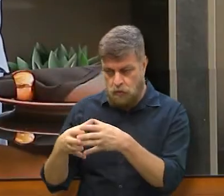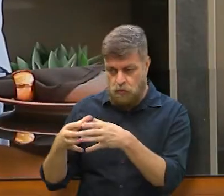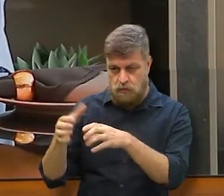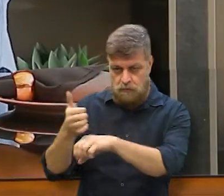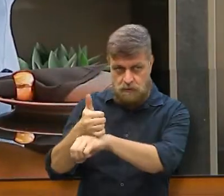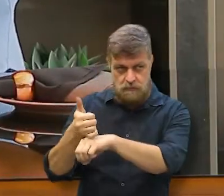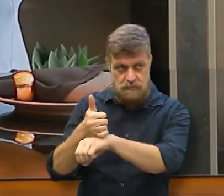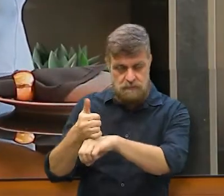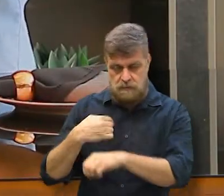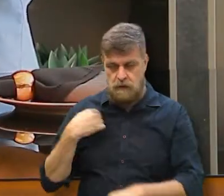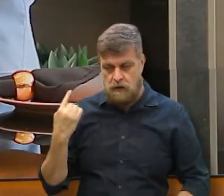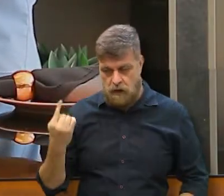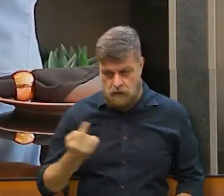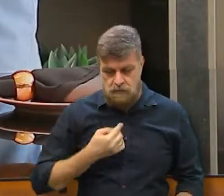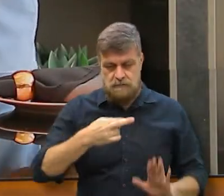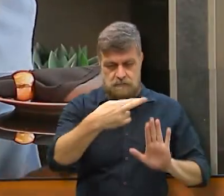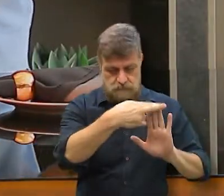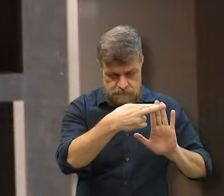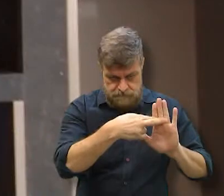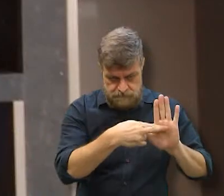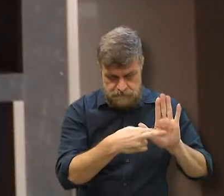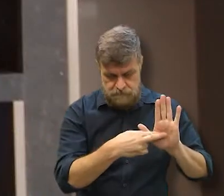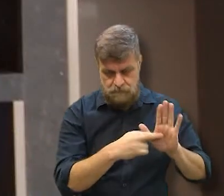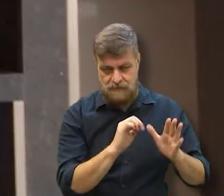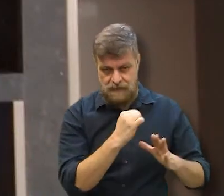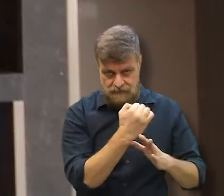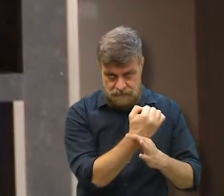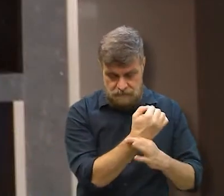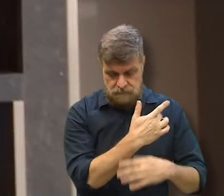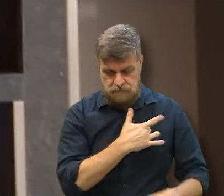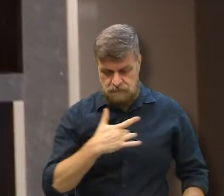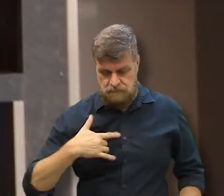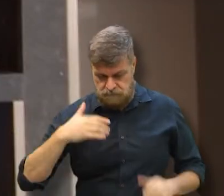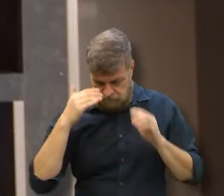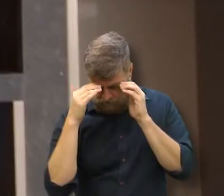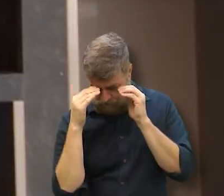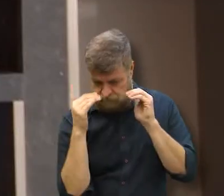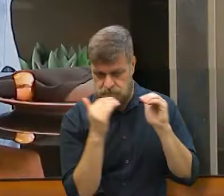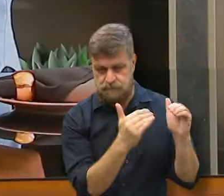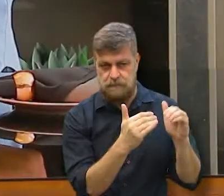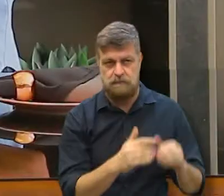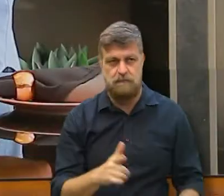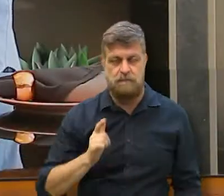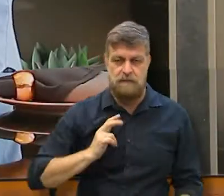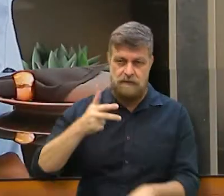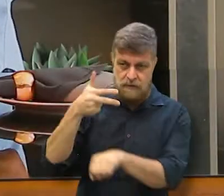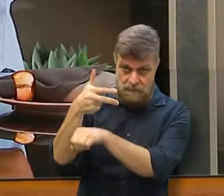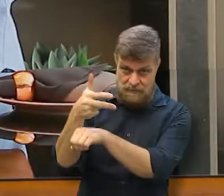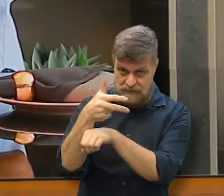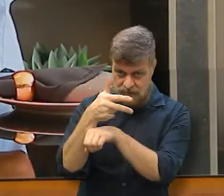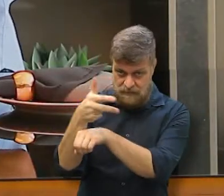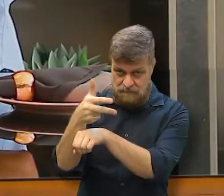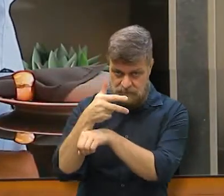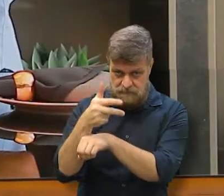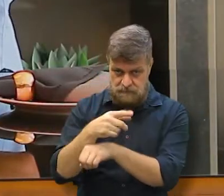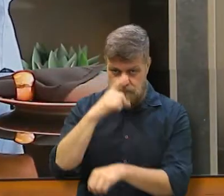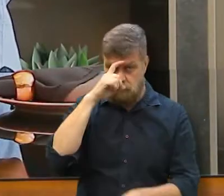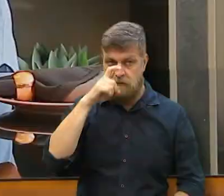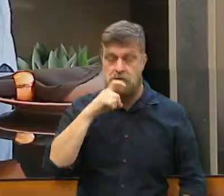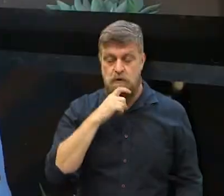nossa equipe, Vera, seguimos todos os protocolos de segurança e para ter uma gravação